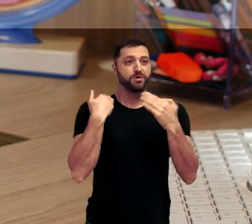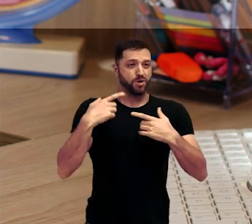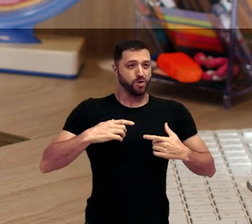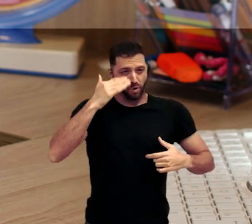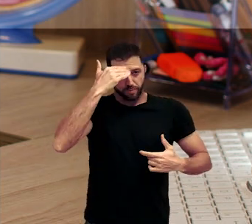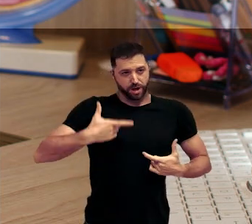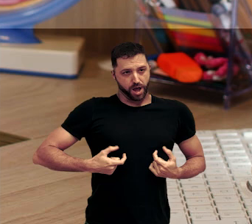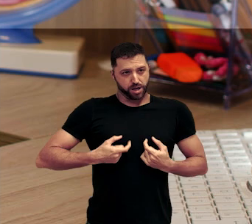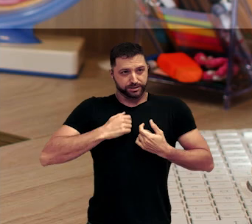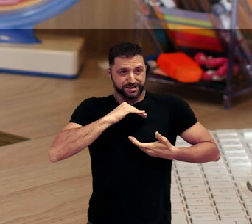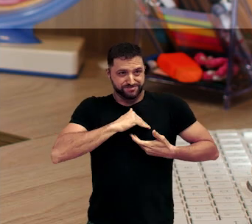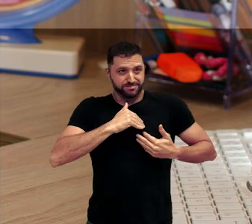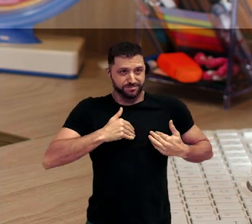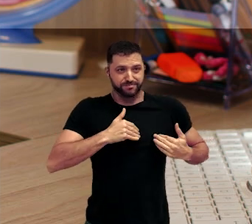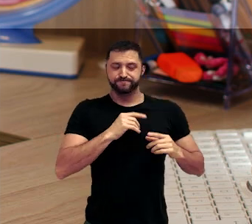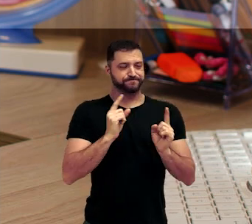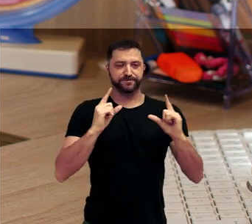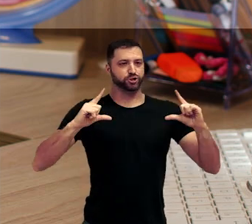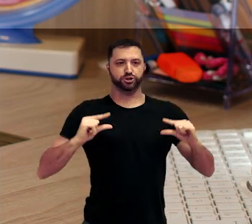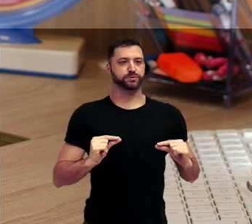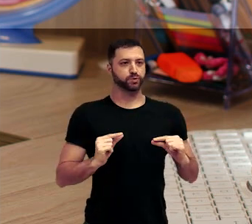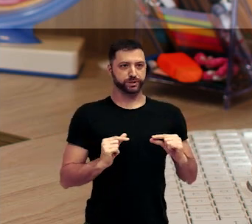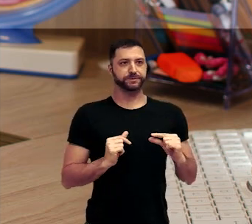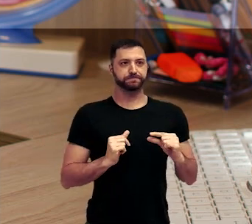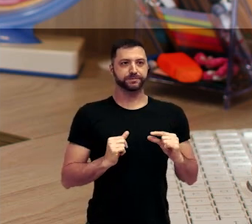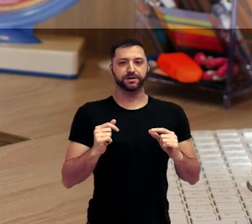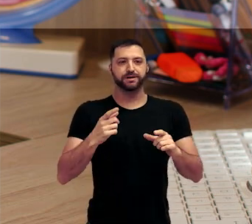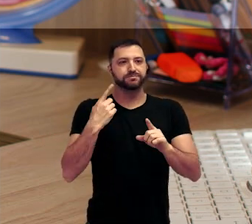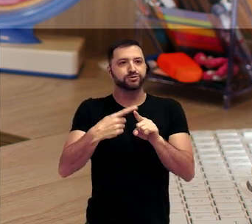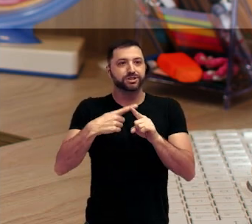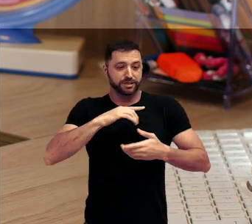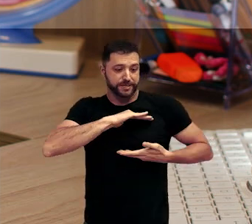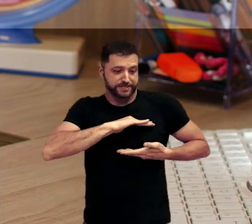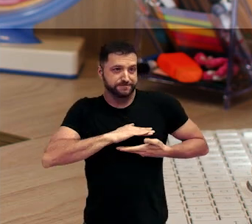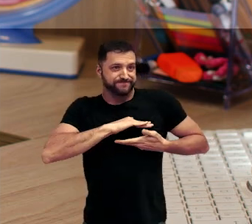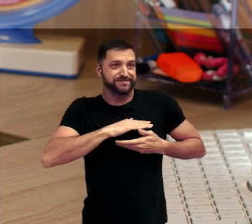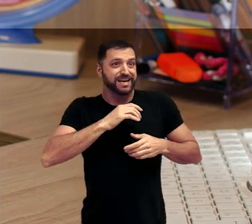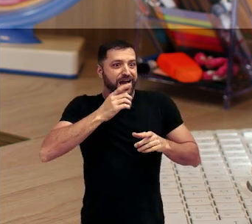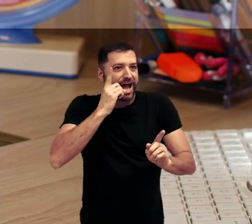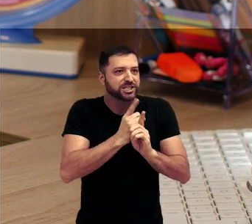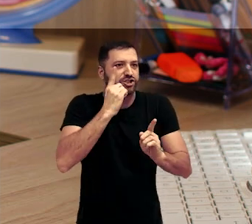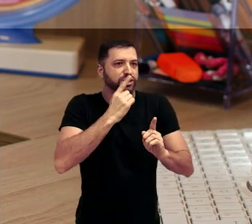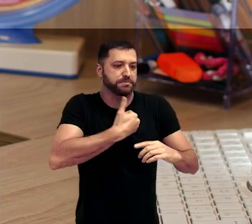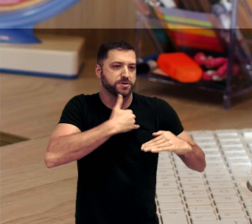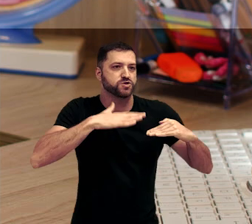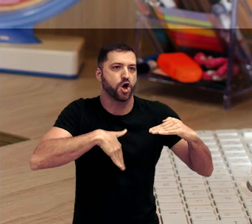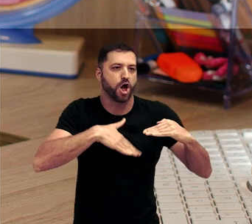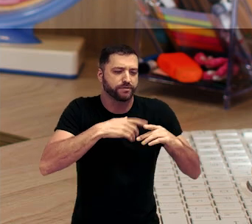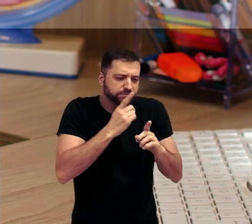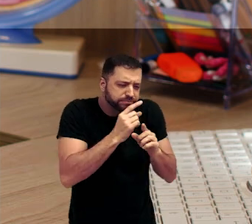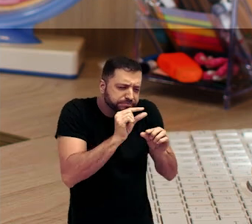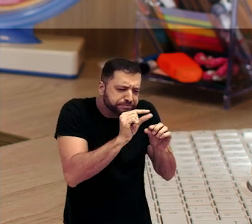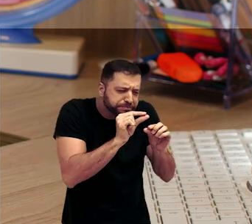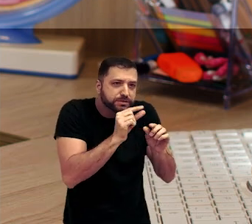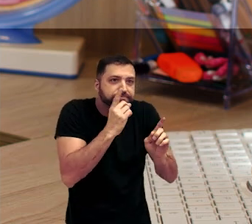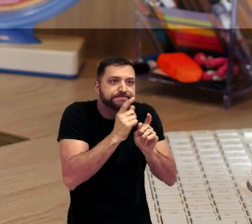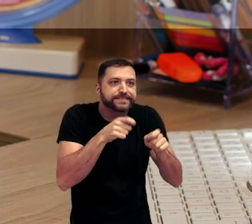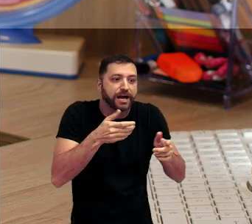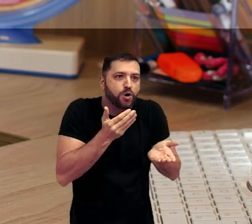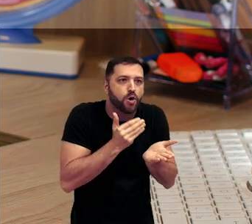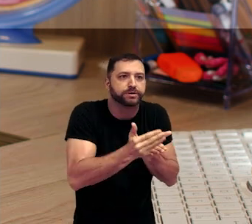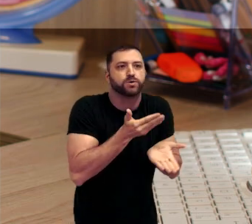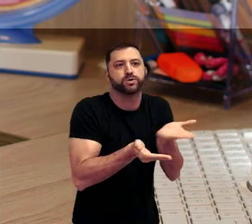diminuir a mortalidade por câncer de mama, porque ela é o único exame que diagnostica o câncer de mama na fase mais